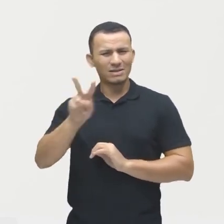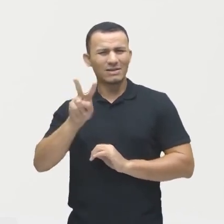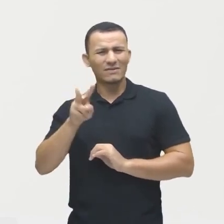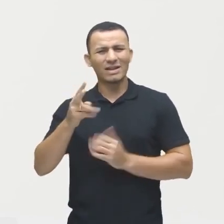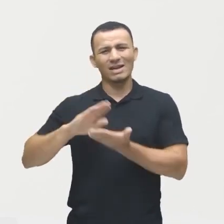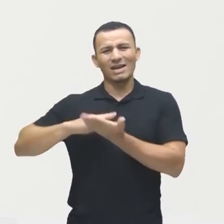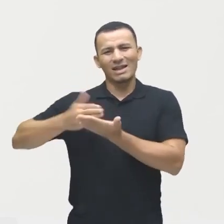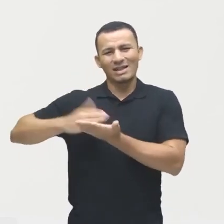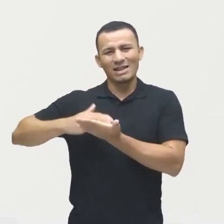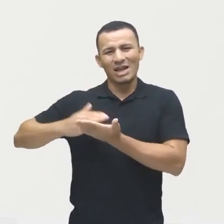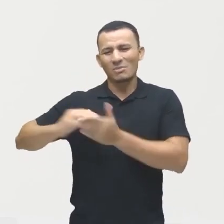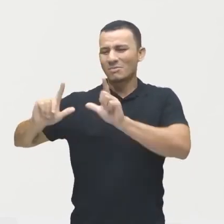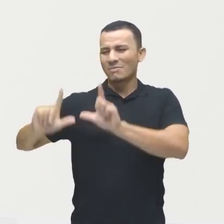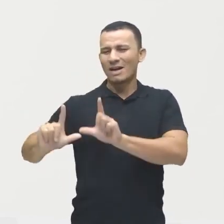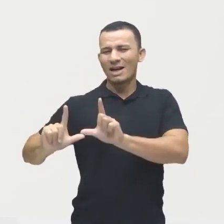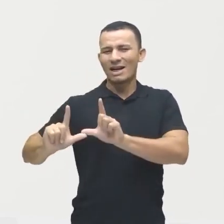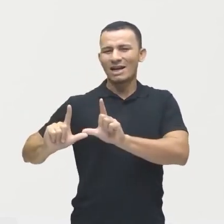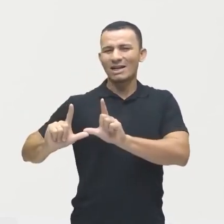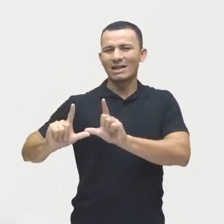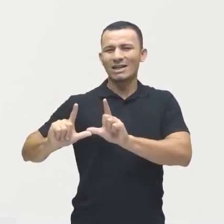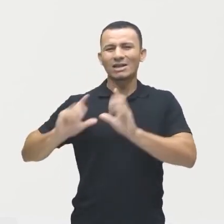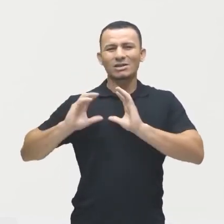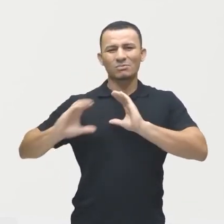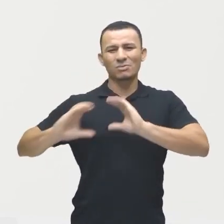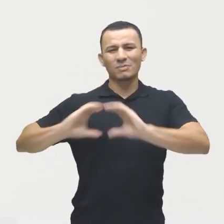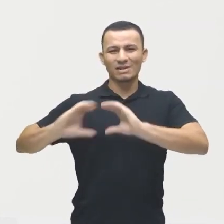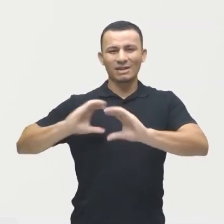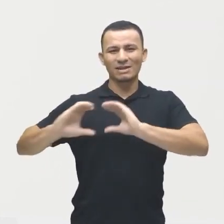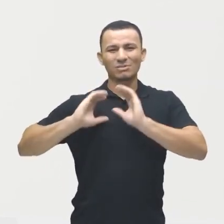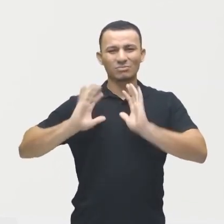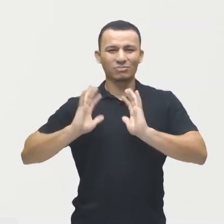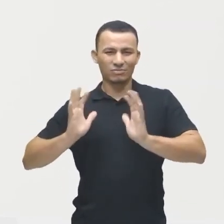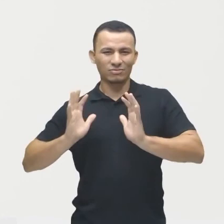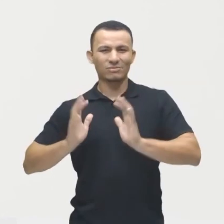não somente de língua portuguesa, vocês veem esse tipo de comunicação.